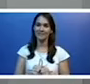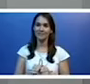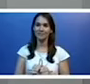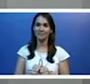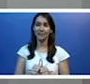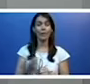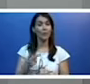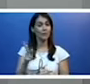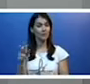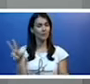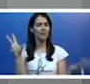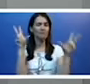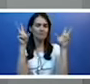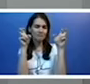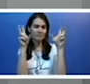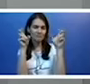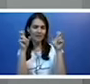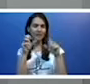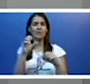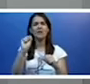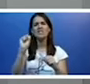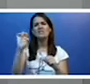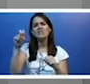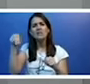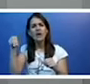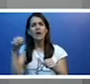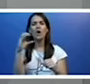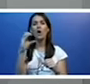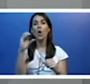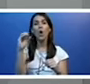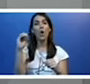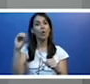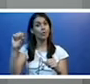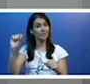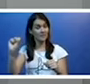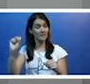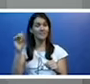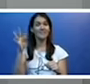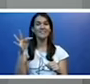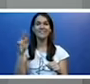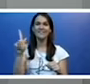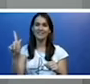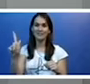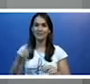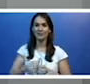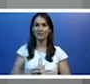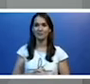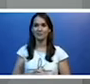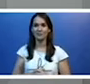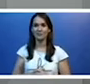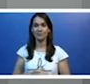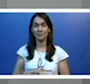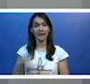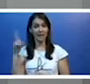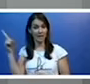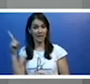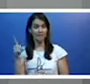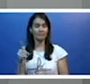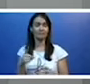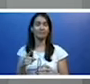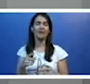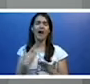razões trigonométricas né então sendo cosseno e tangente se a terceira parte com essa luva dedicar